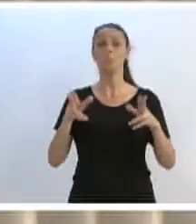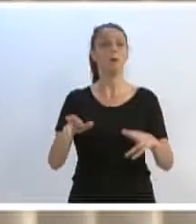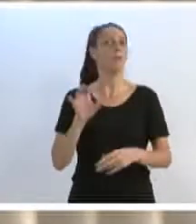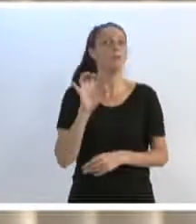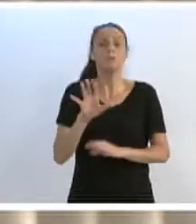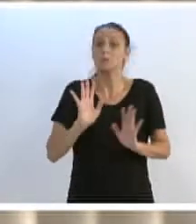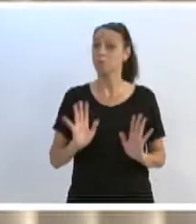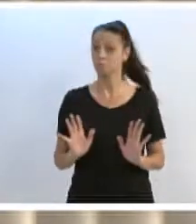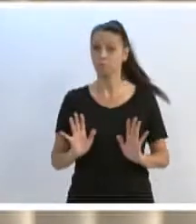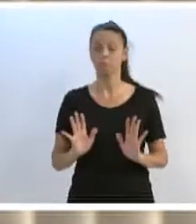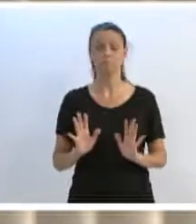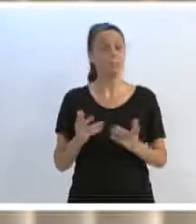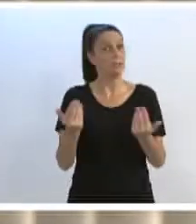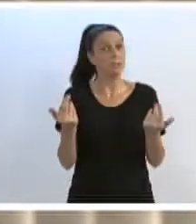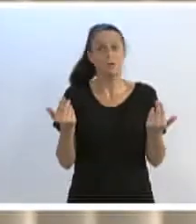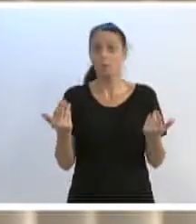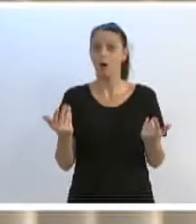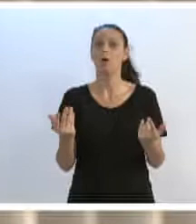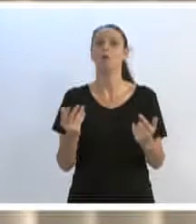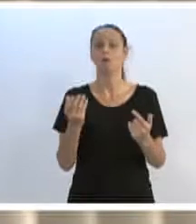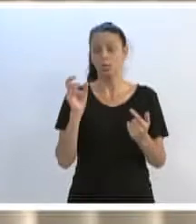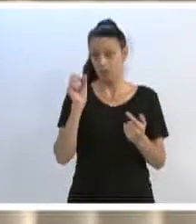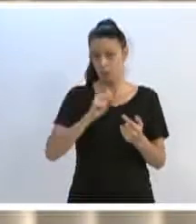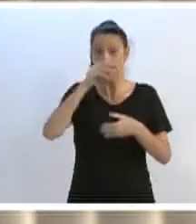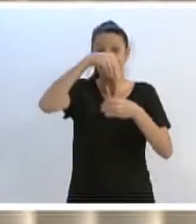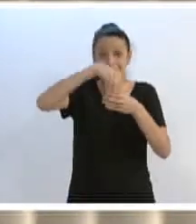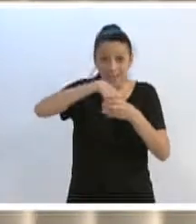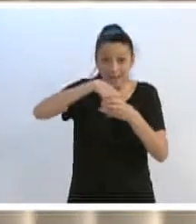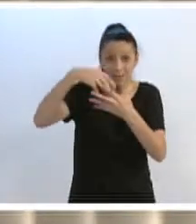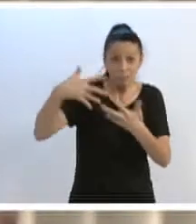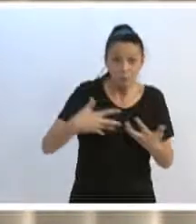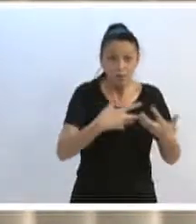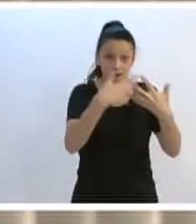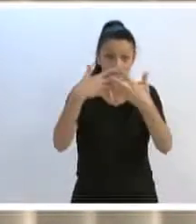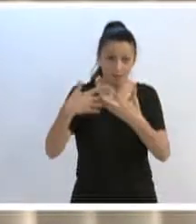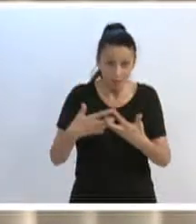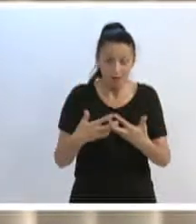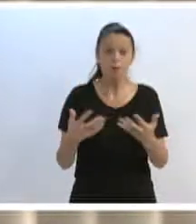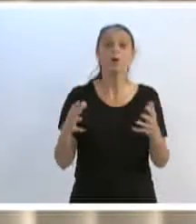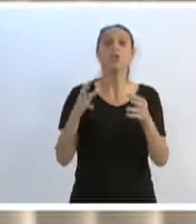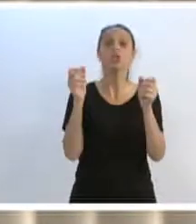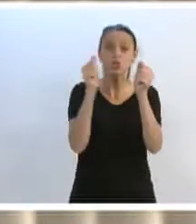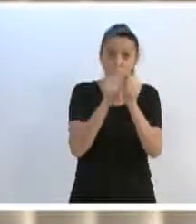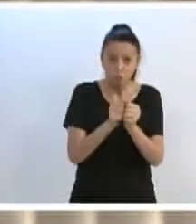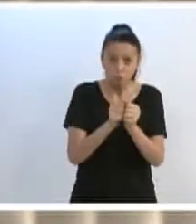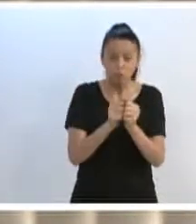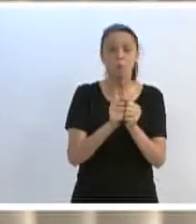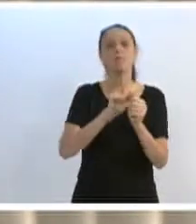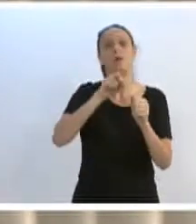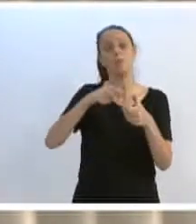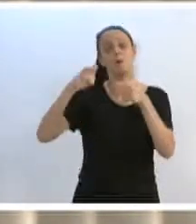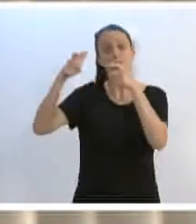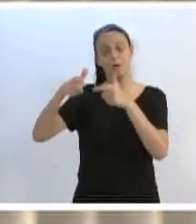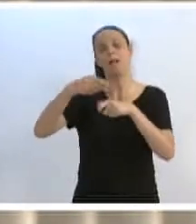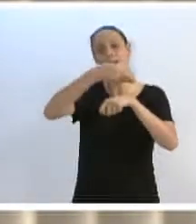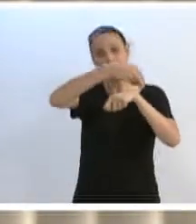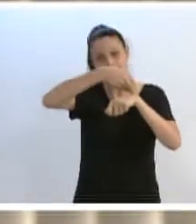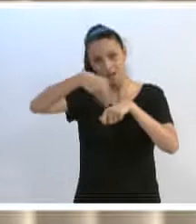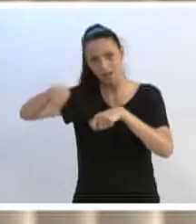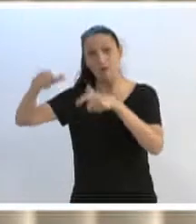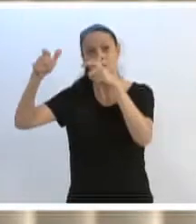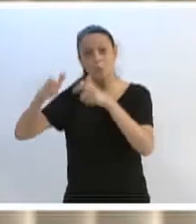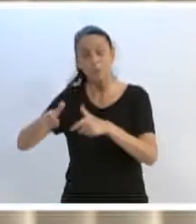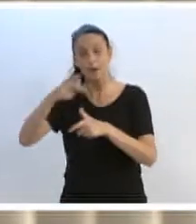a coleta de forma misturada e que depois na esteira, lá na separação, era que as pessoas faziam realmente a